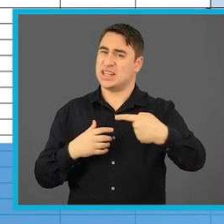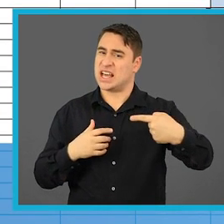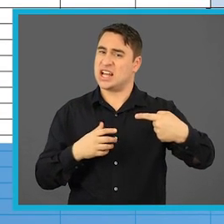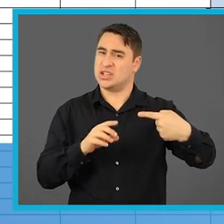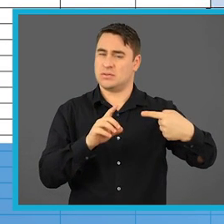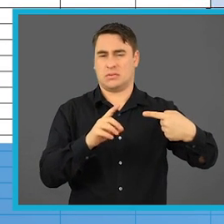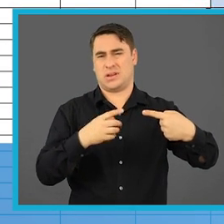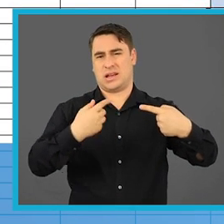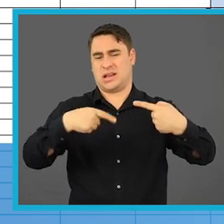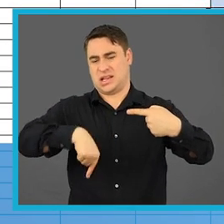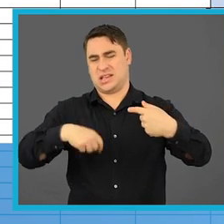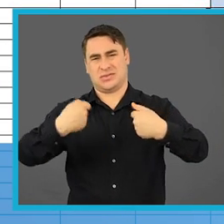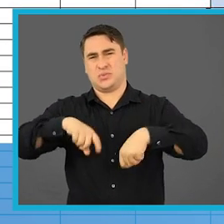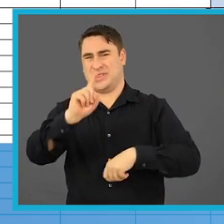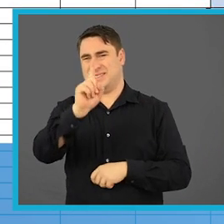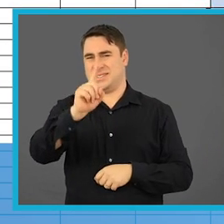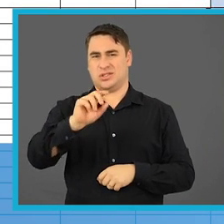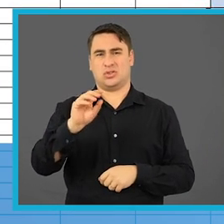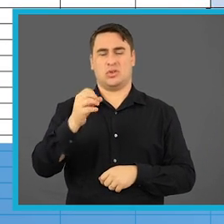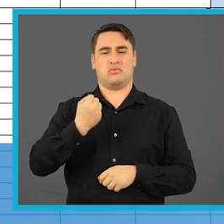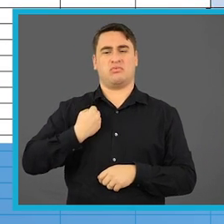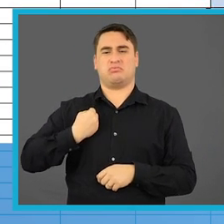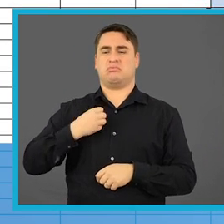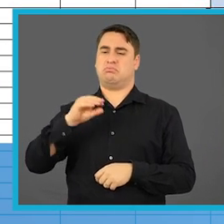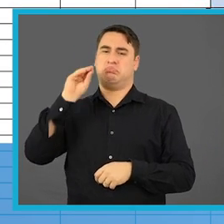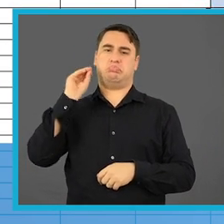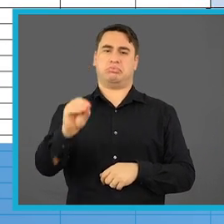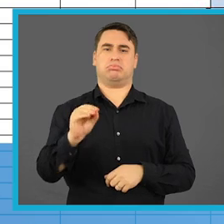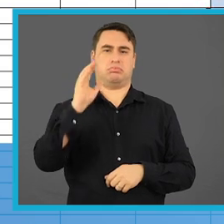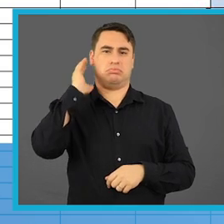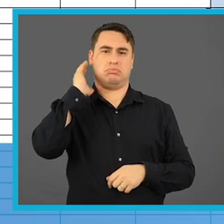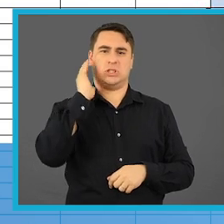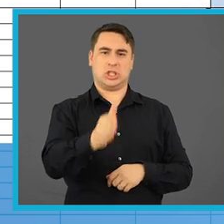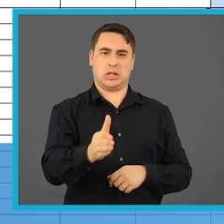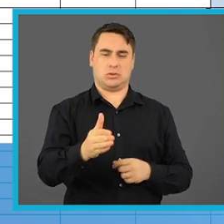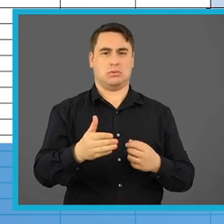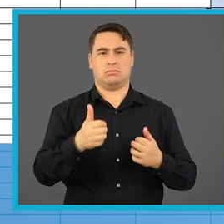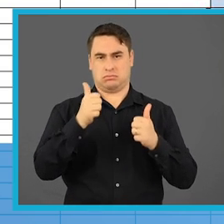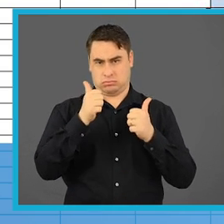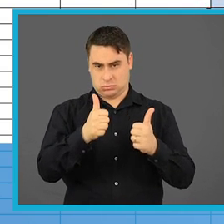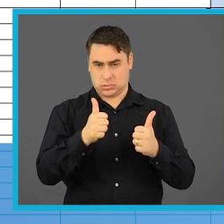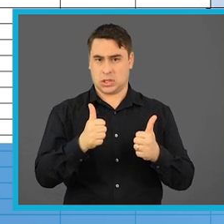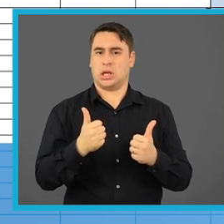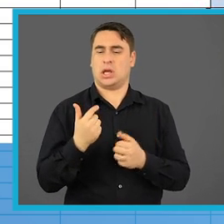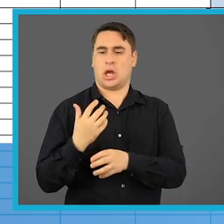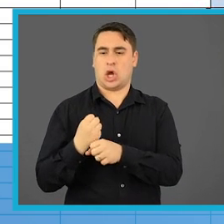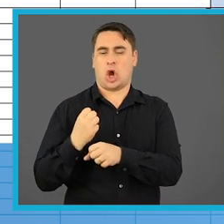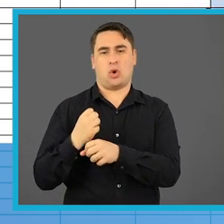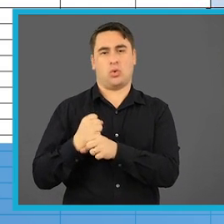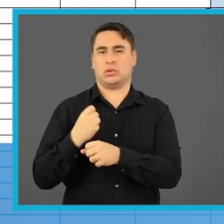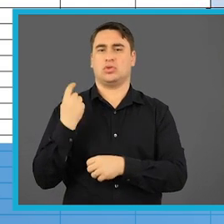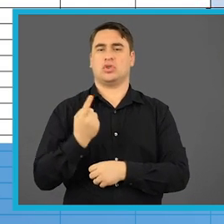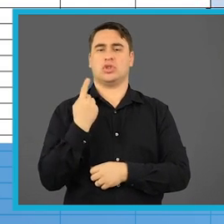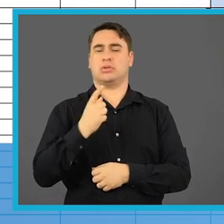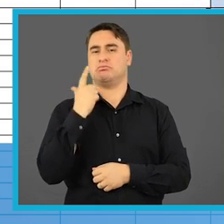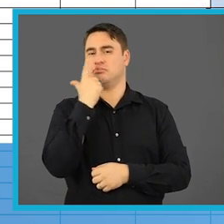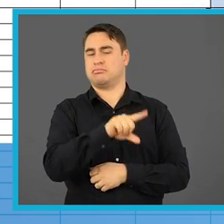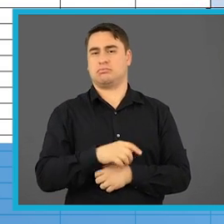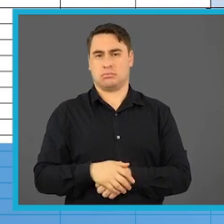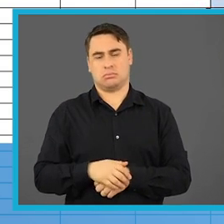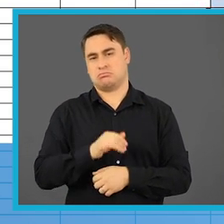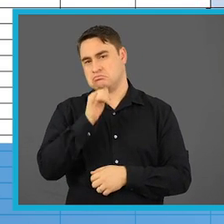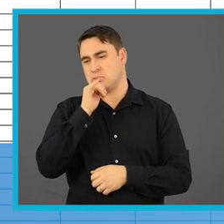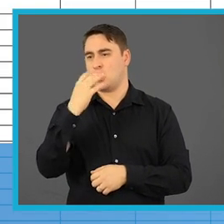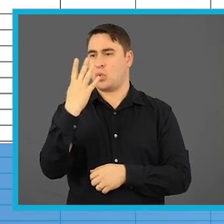dado negativo. Não há necessidade nessa daqui. Abasteça apenas com os valores. As contas ela faz para você.